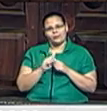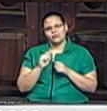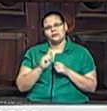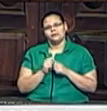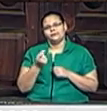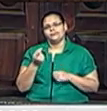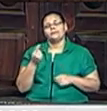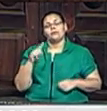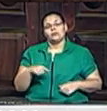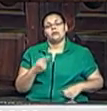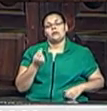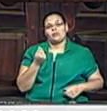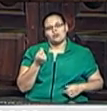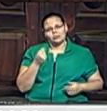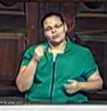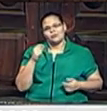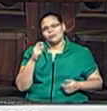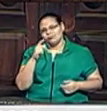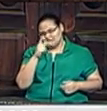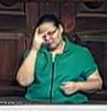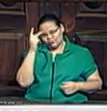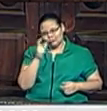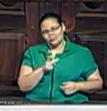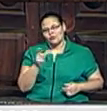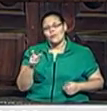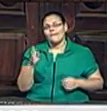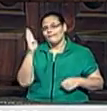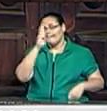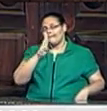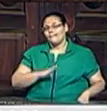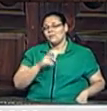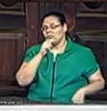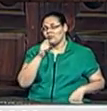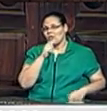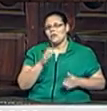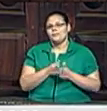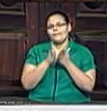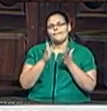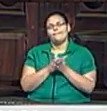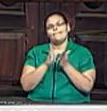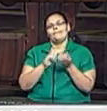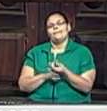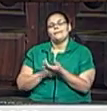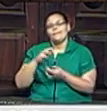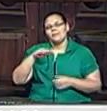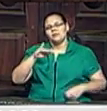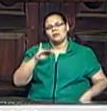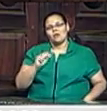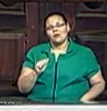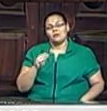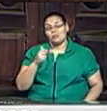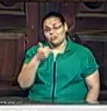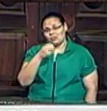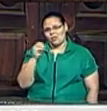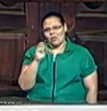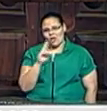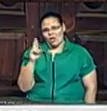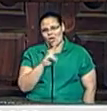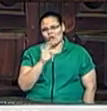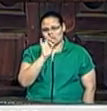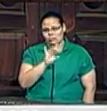renda do Brasil Sem Miséria para o Rio de Janeiro seja de R$ 100,00 per capita. Com